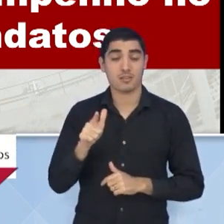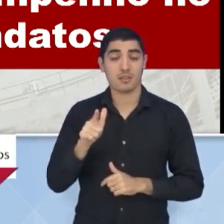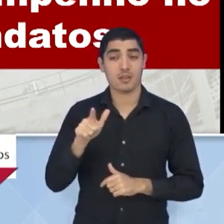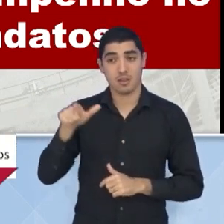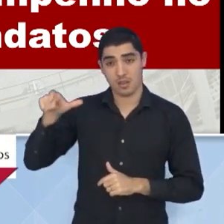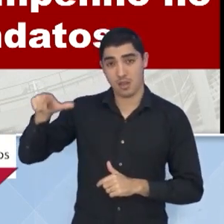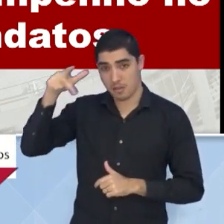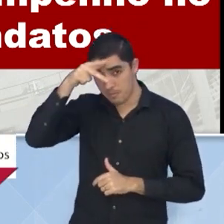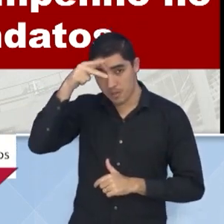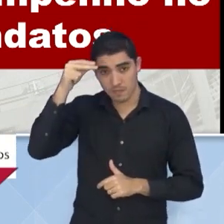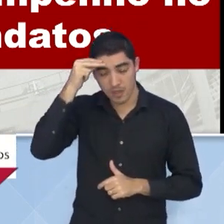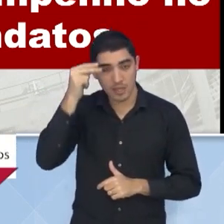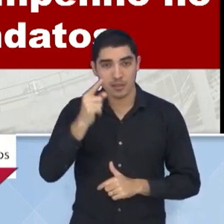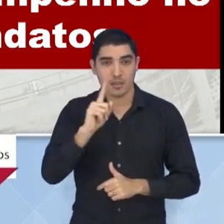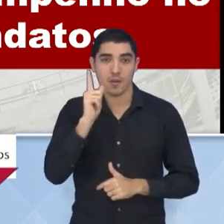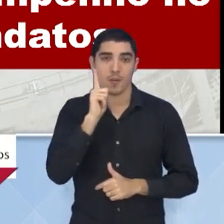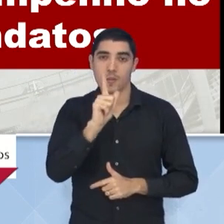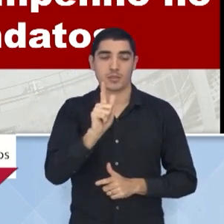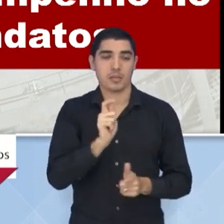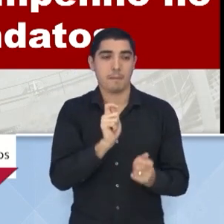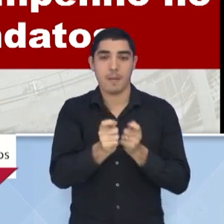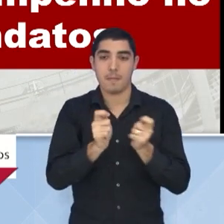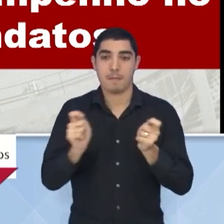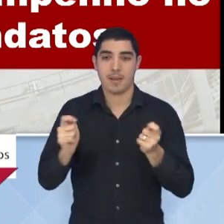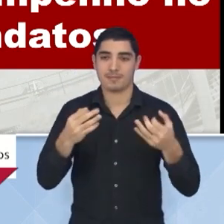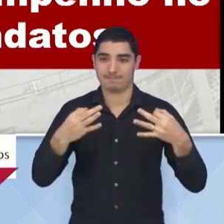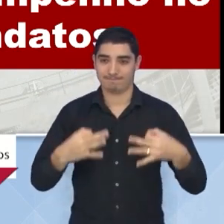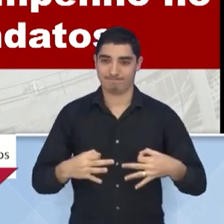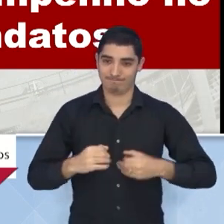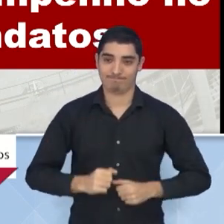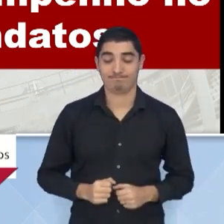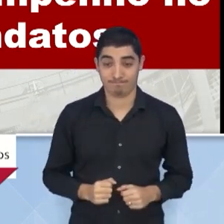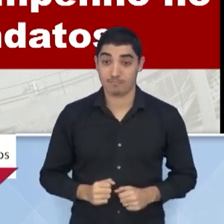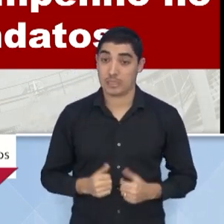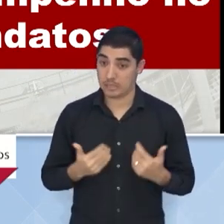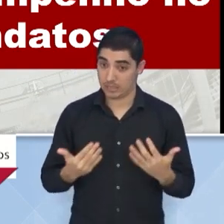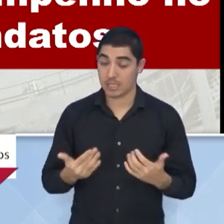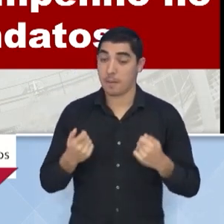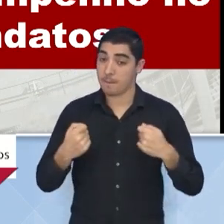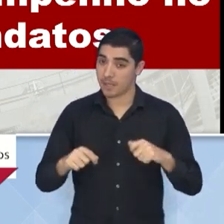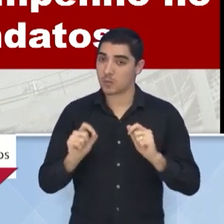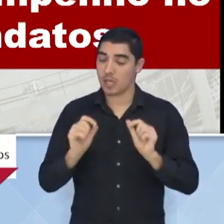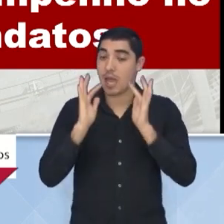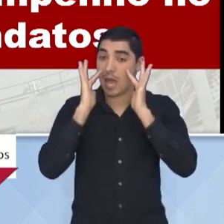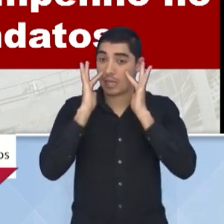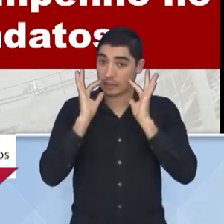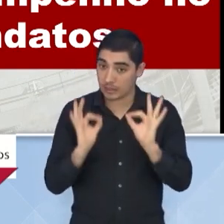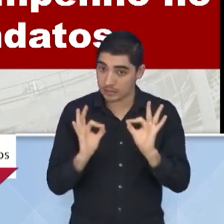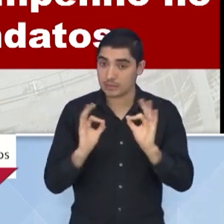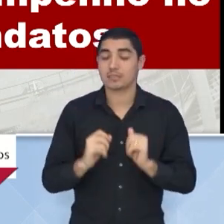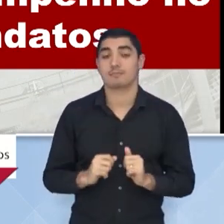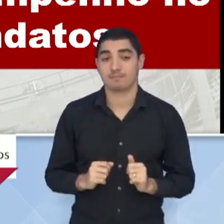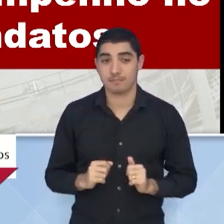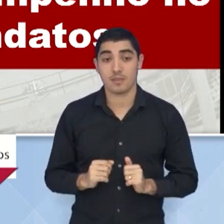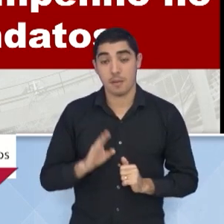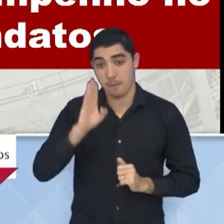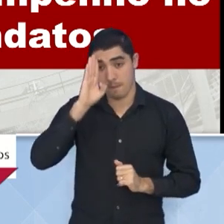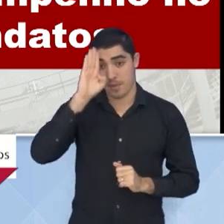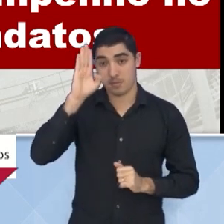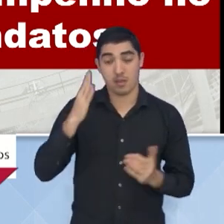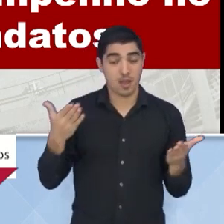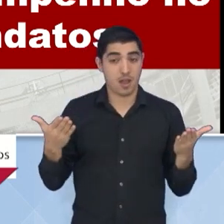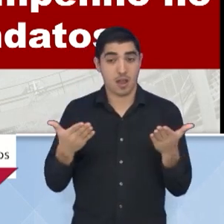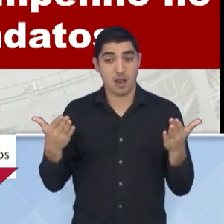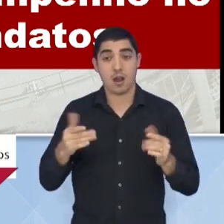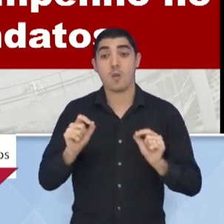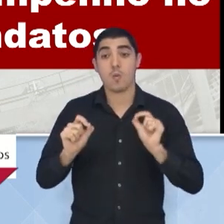dos prefeitos então é um indicador para se olhar com carinho tá especialmente nessa época de